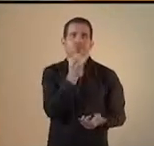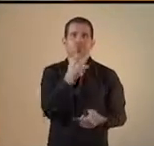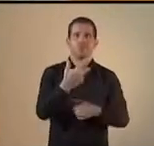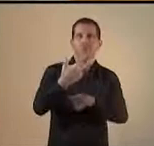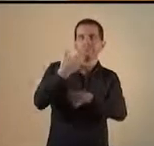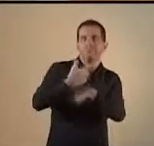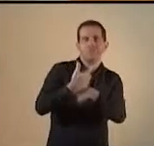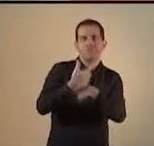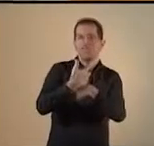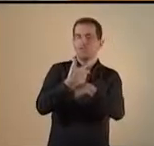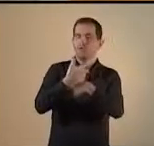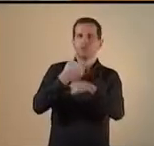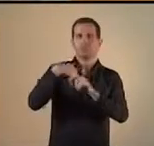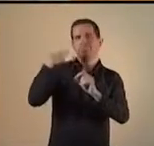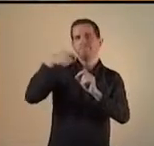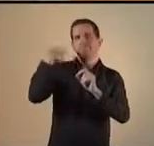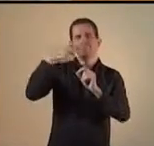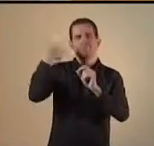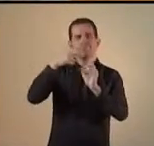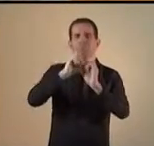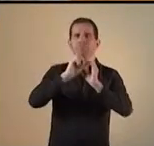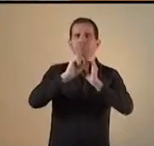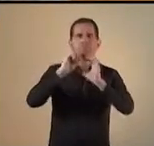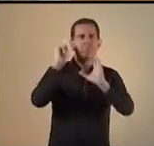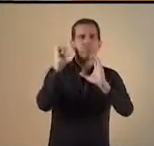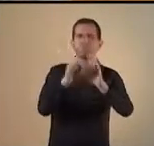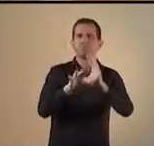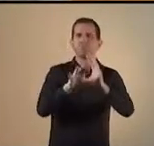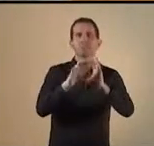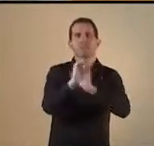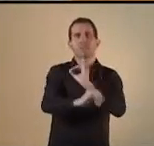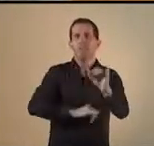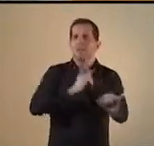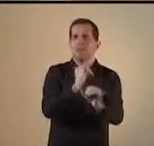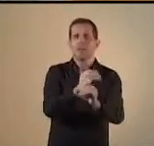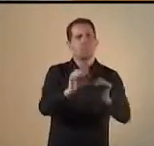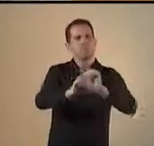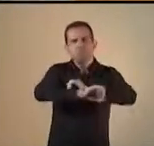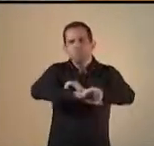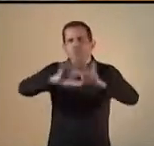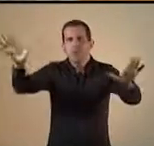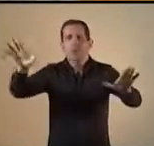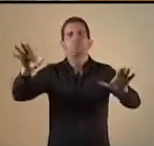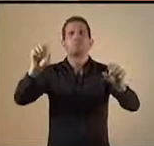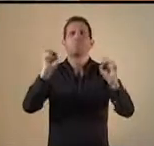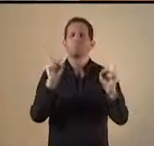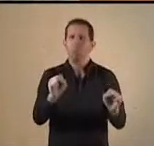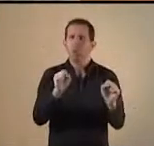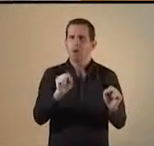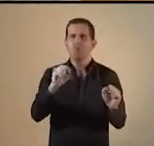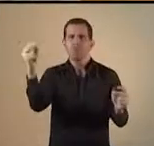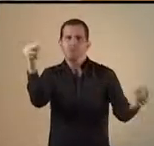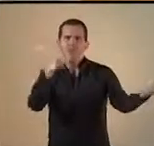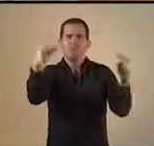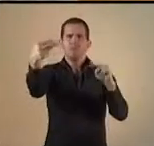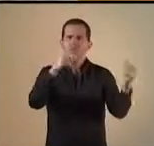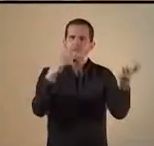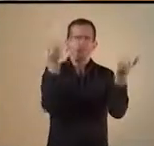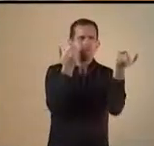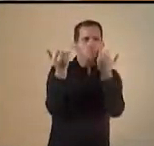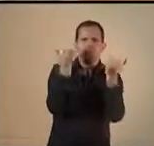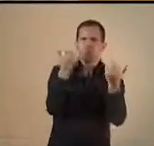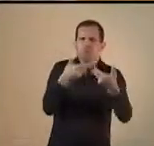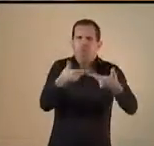né? Antigamente nós não tínhamos a possibilidade de gravar um vídeo em poucos minutos e postar na internet para que